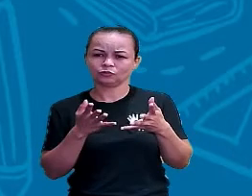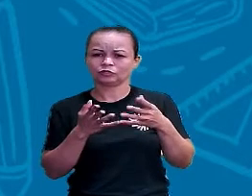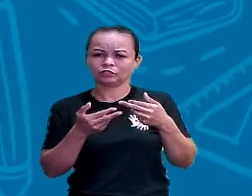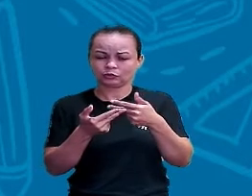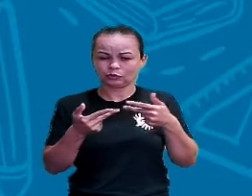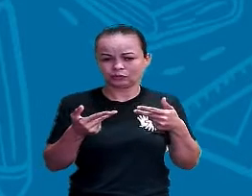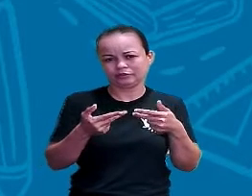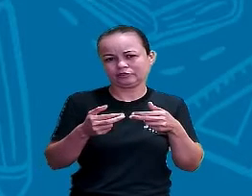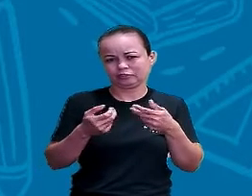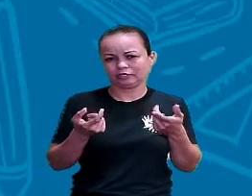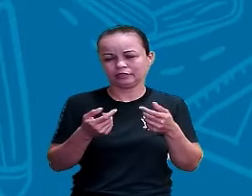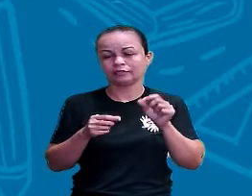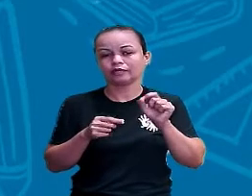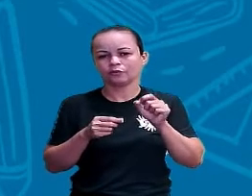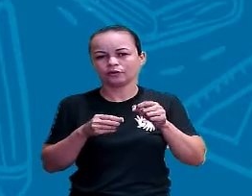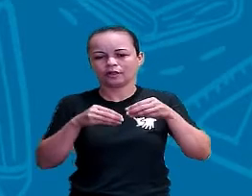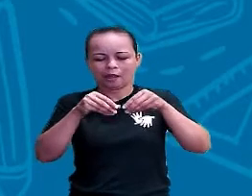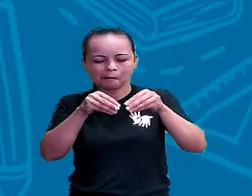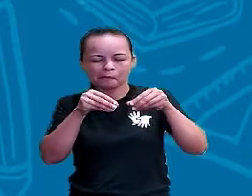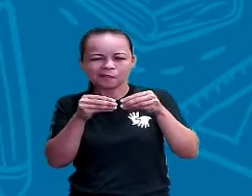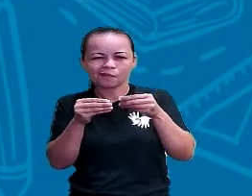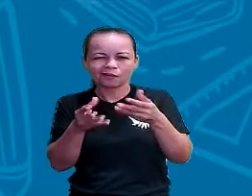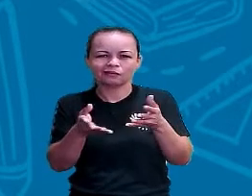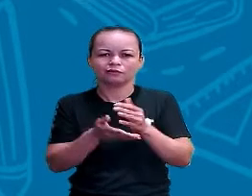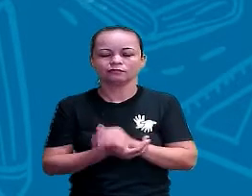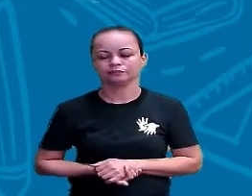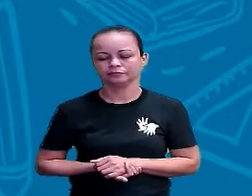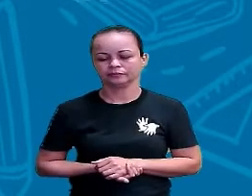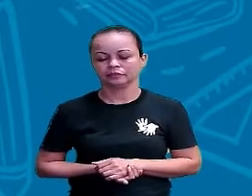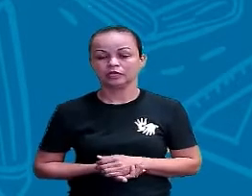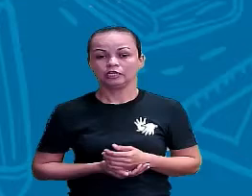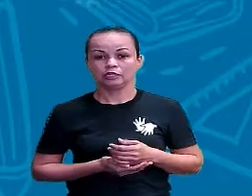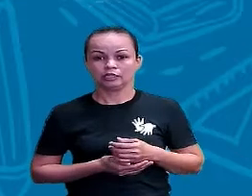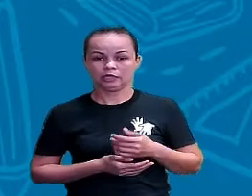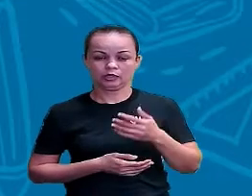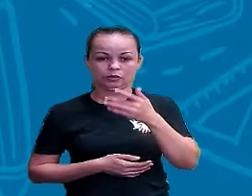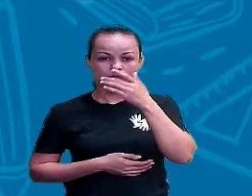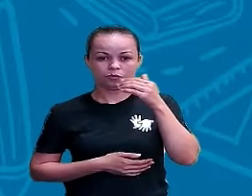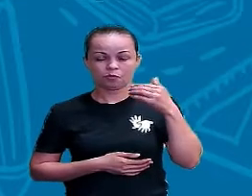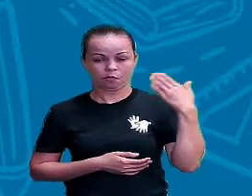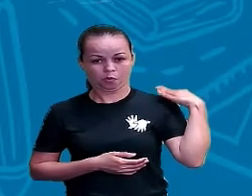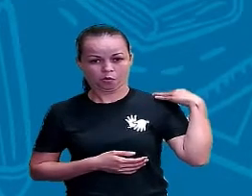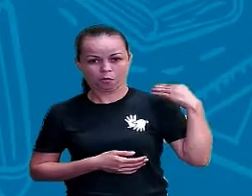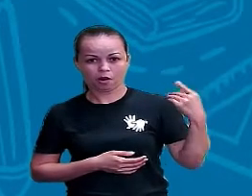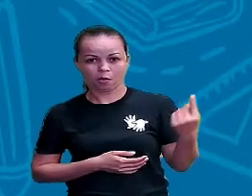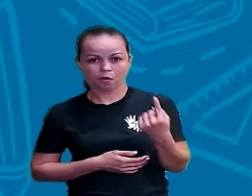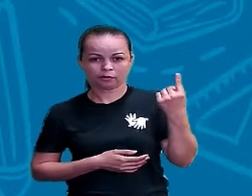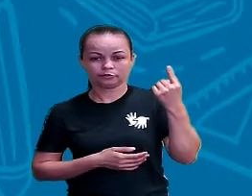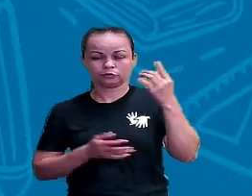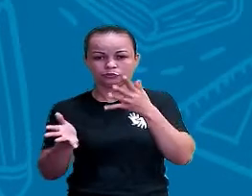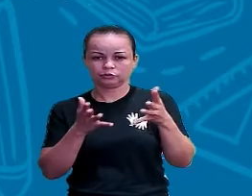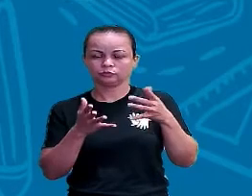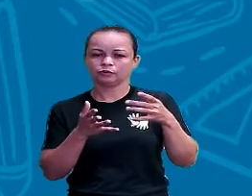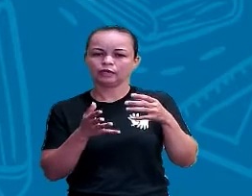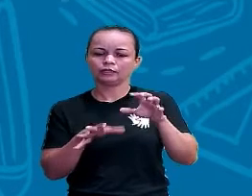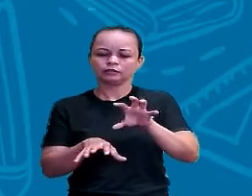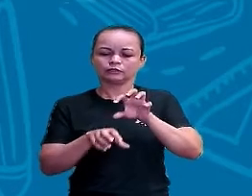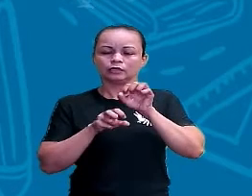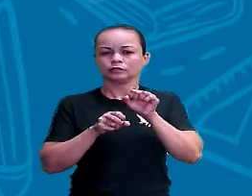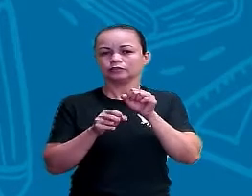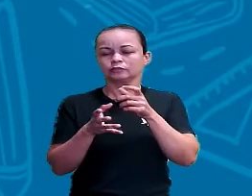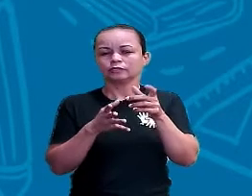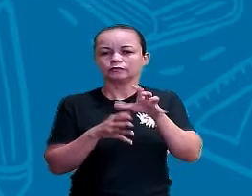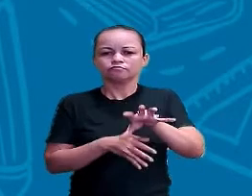ali, que no caso é a poeira, tá certo? E um pulmão adulto, ele consegue transportar até 10 litros, né,